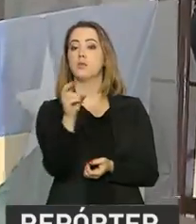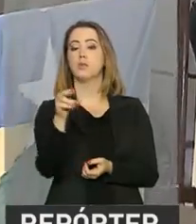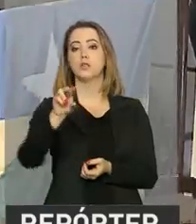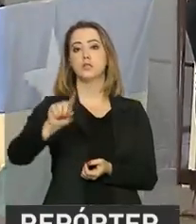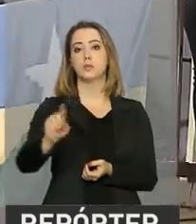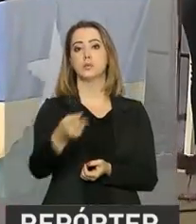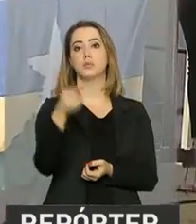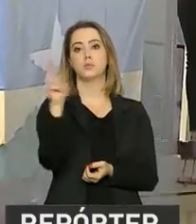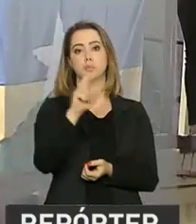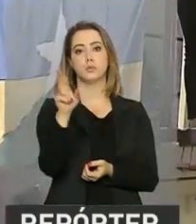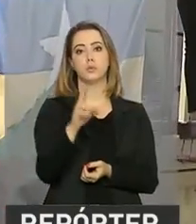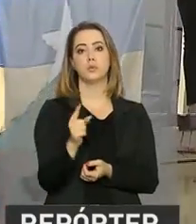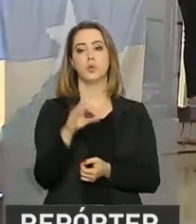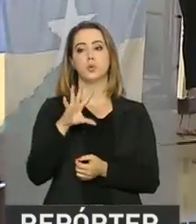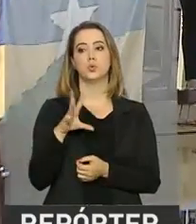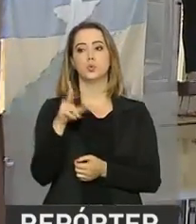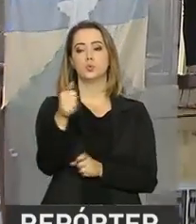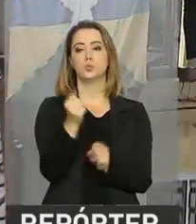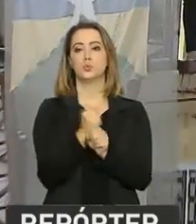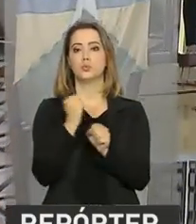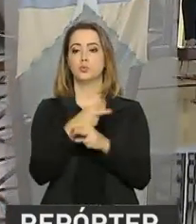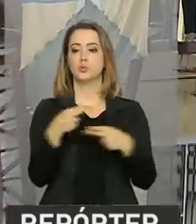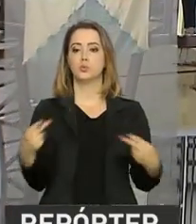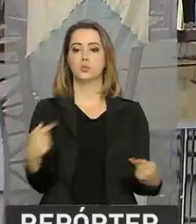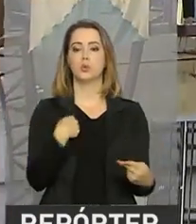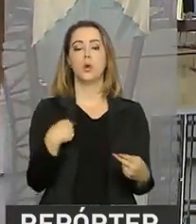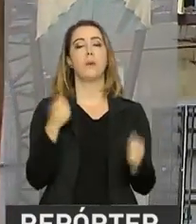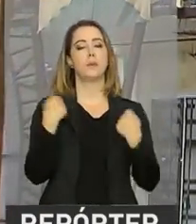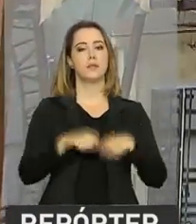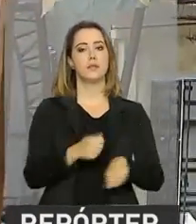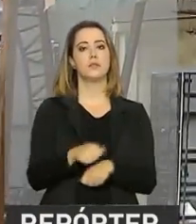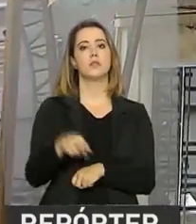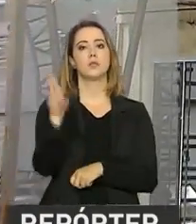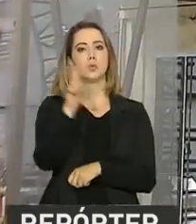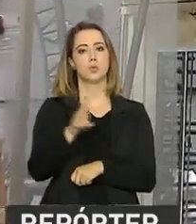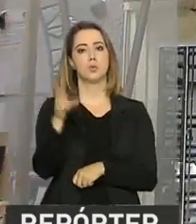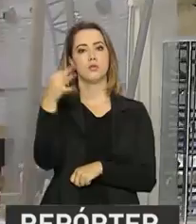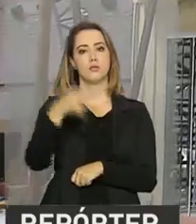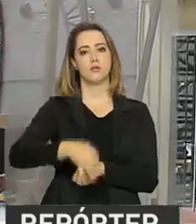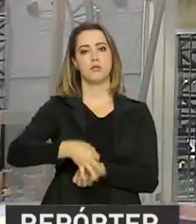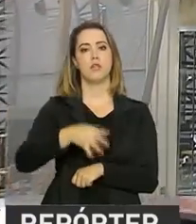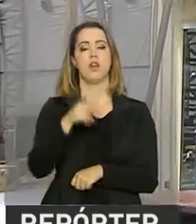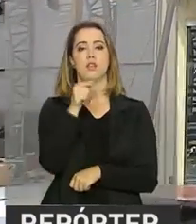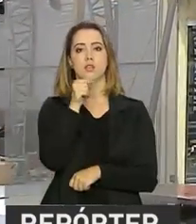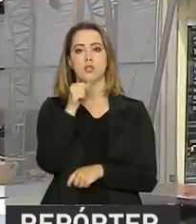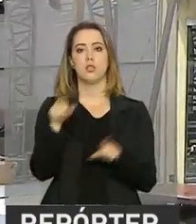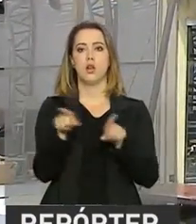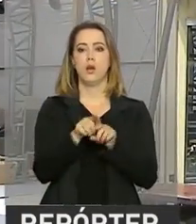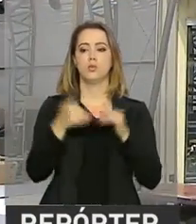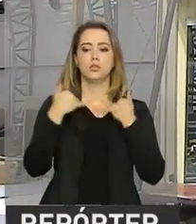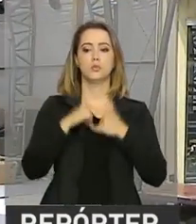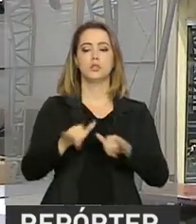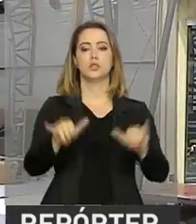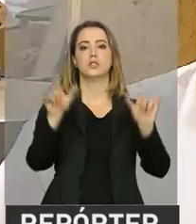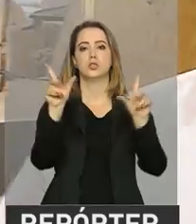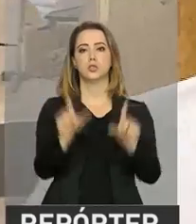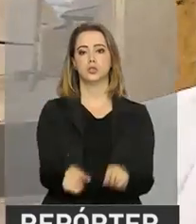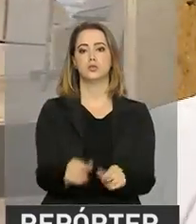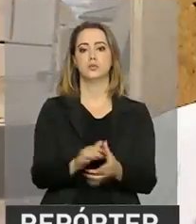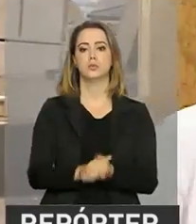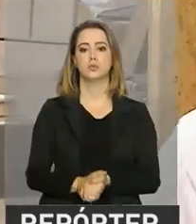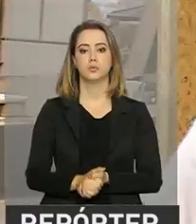material. Um dos itens obrigatórios é o reuso de água, além da geração própria de energia e da redução de consumo.